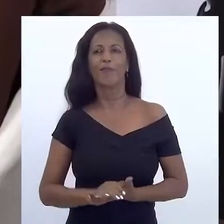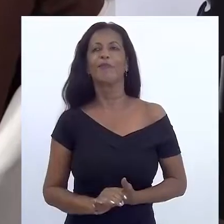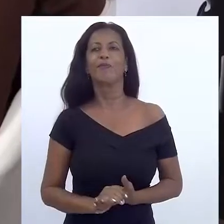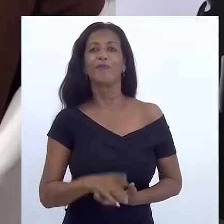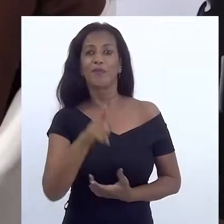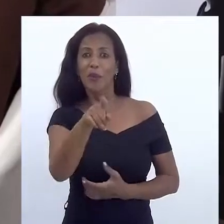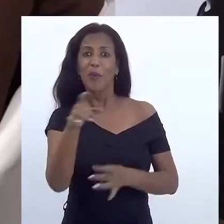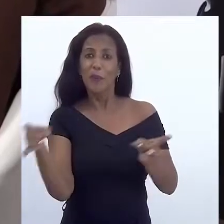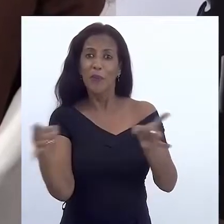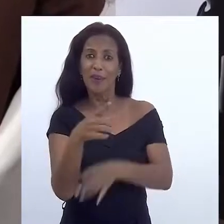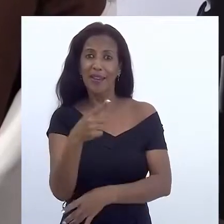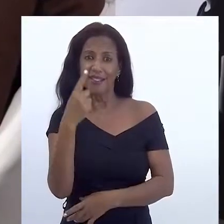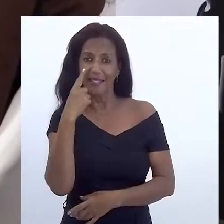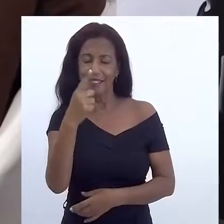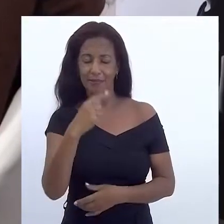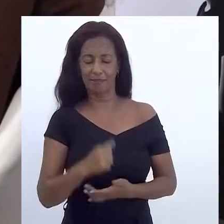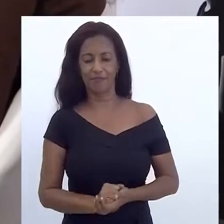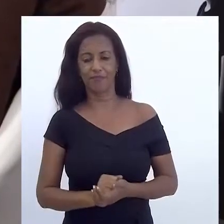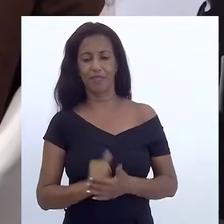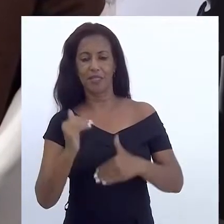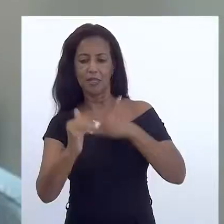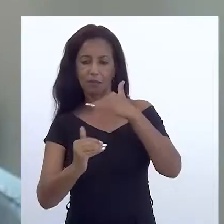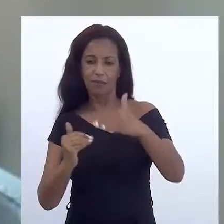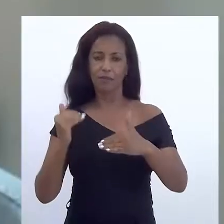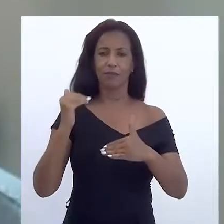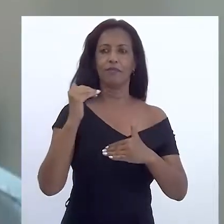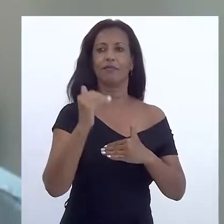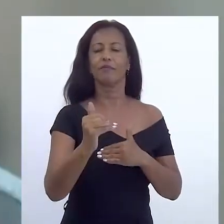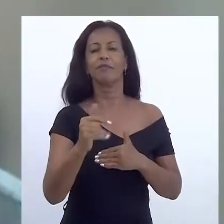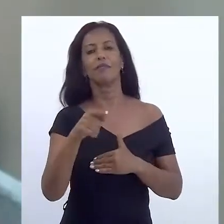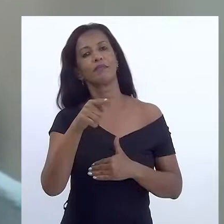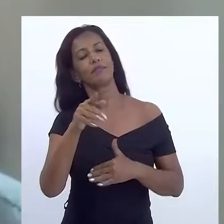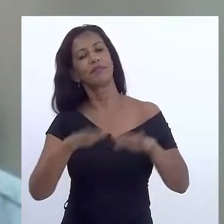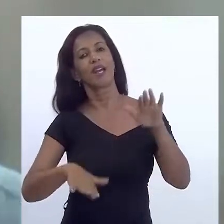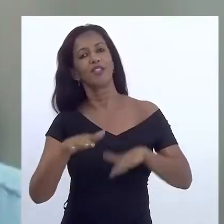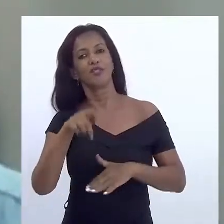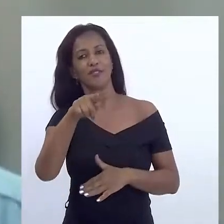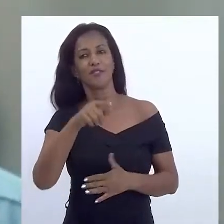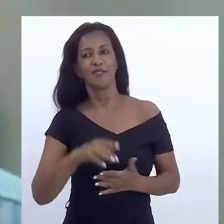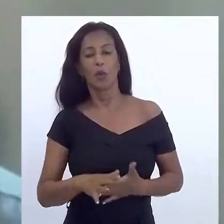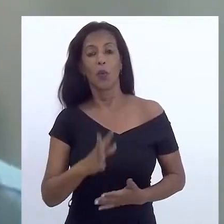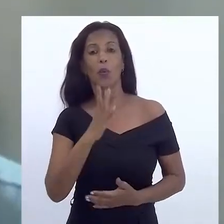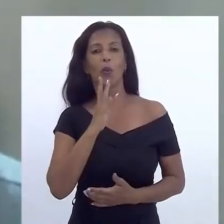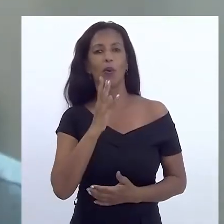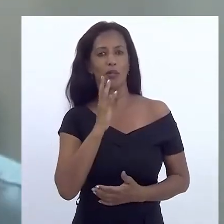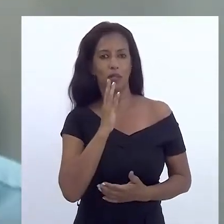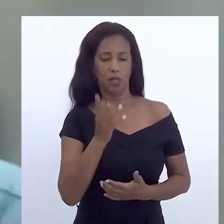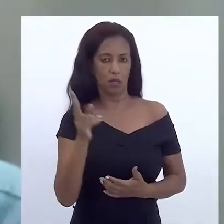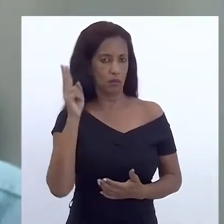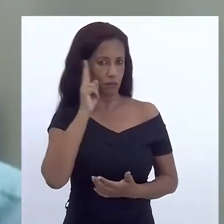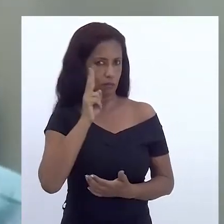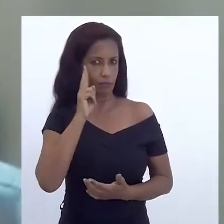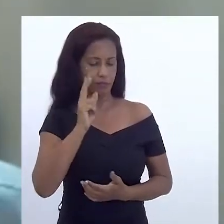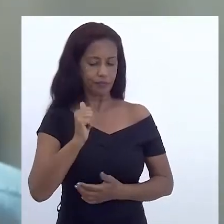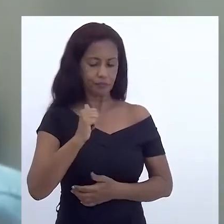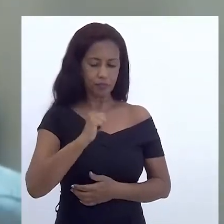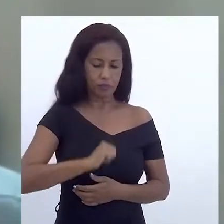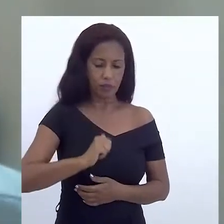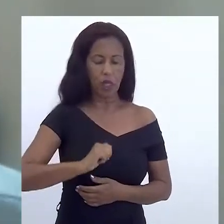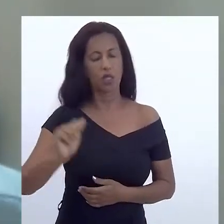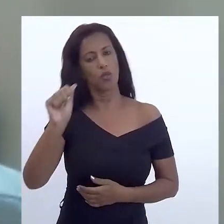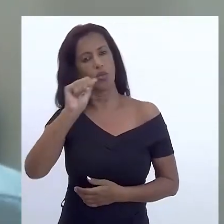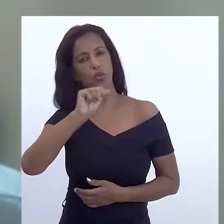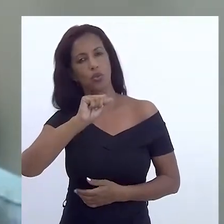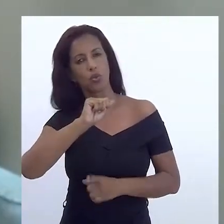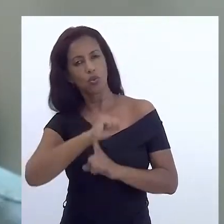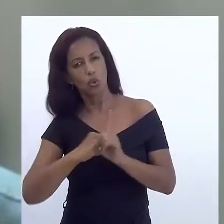por favor, completa, eu quero te ouvir. Esse salto de geração, que às vezes você leva, conhecendo o histórico antropológico,